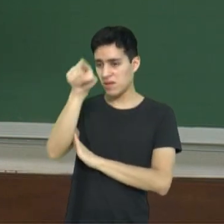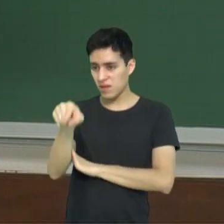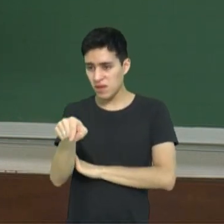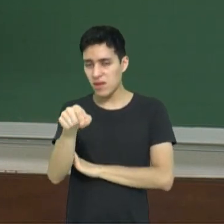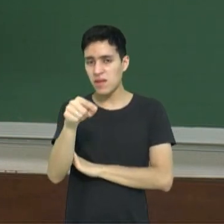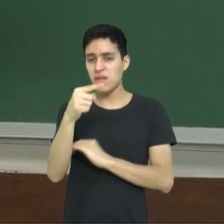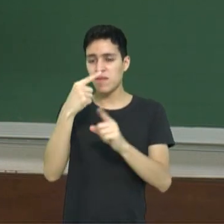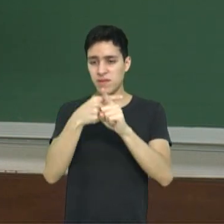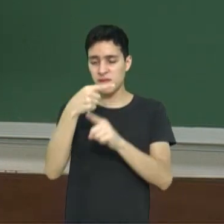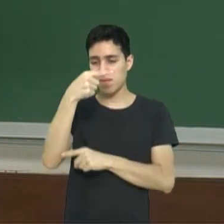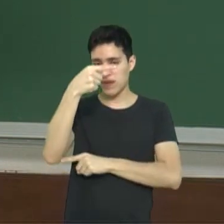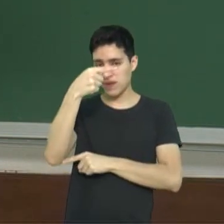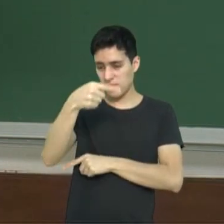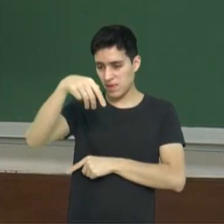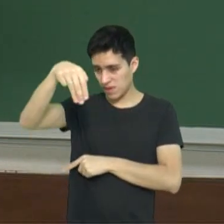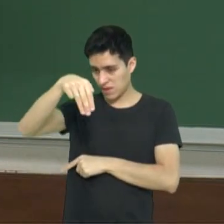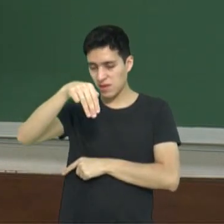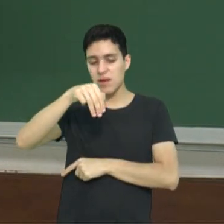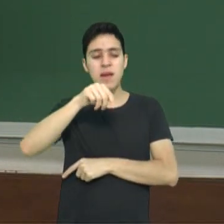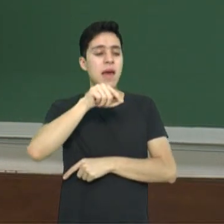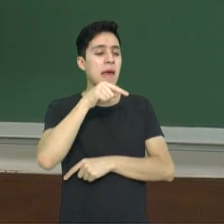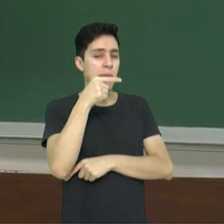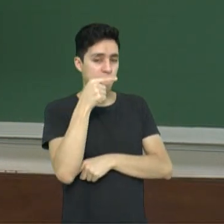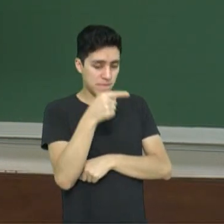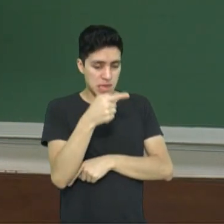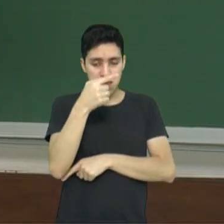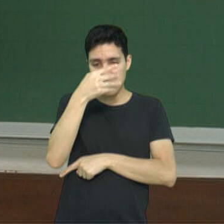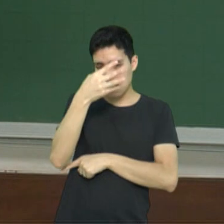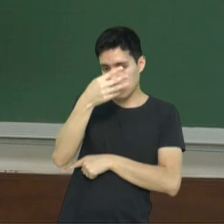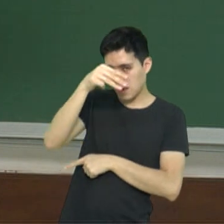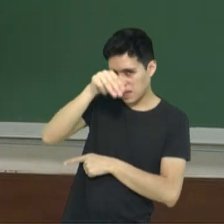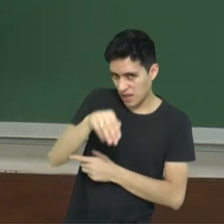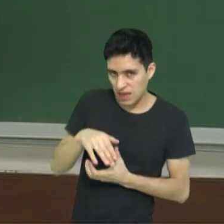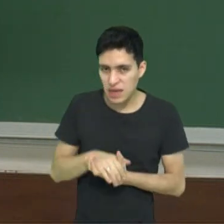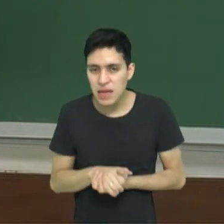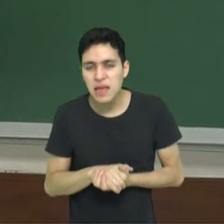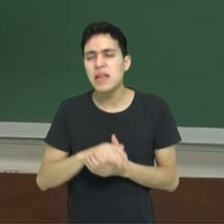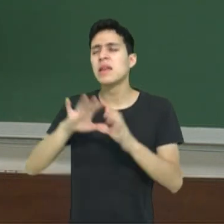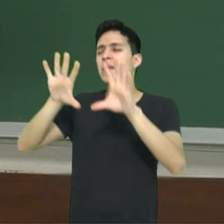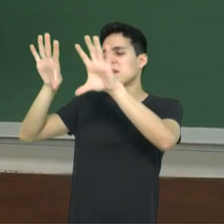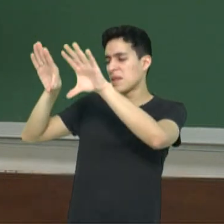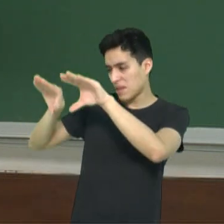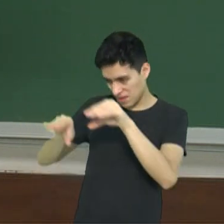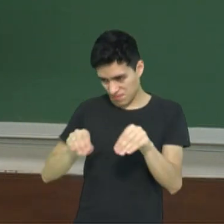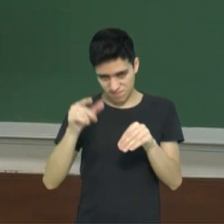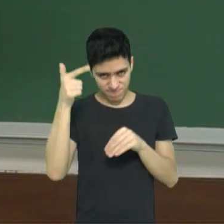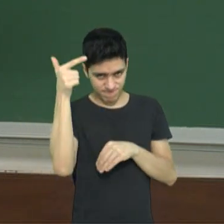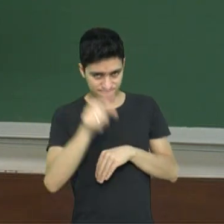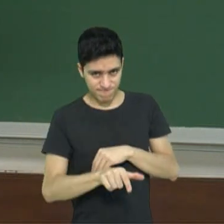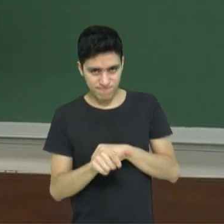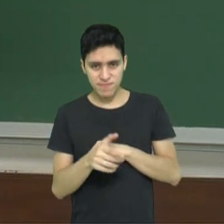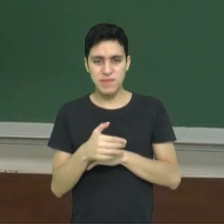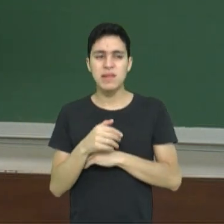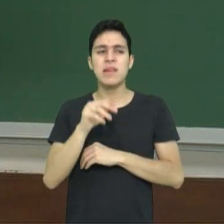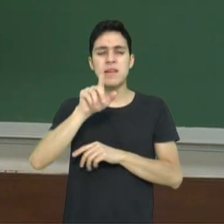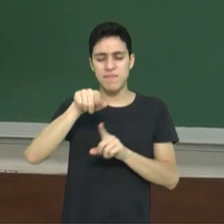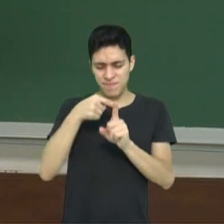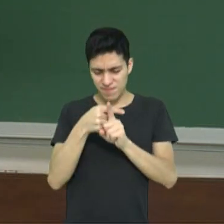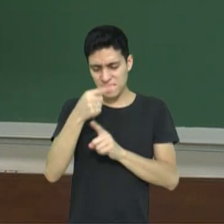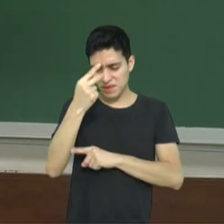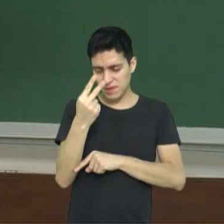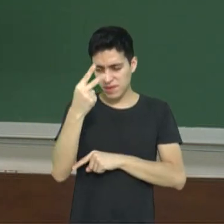4 vezes menos M, menos 4M. e copio o resto de novo. Mais